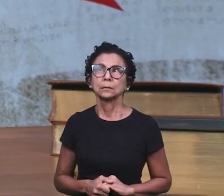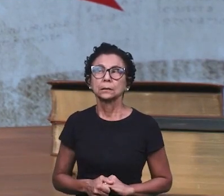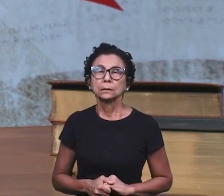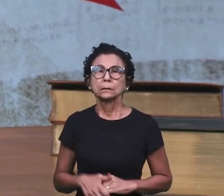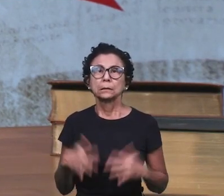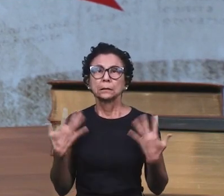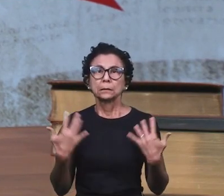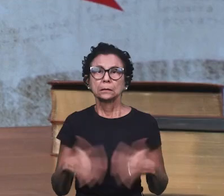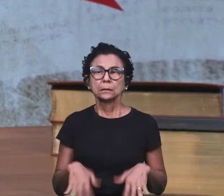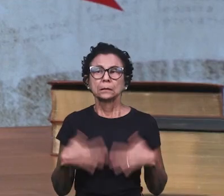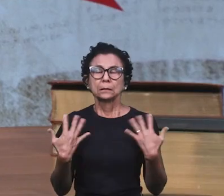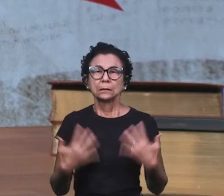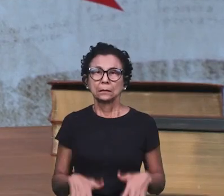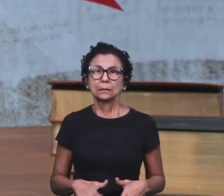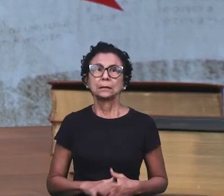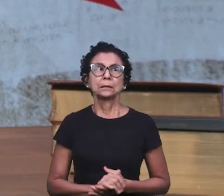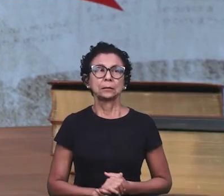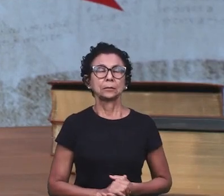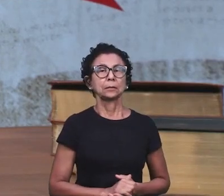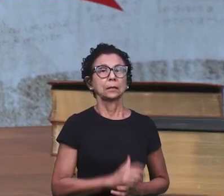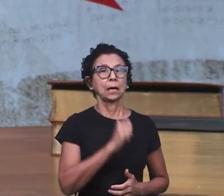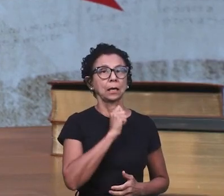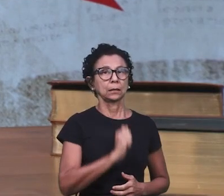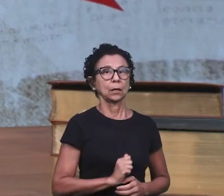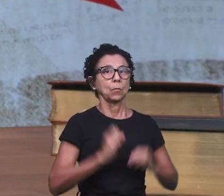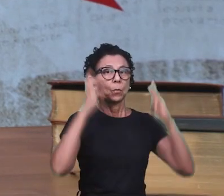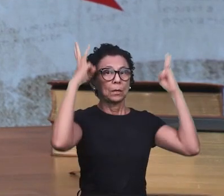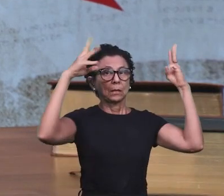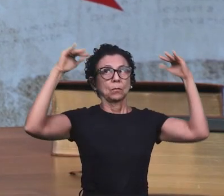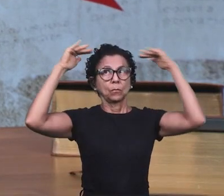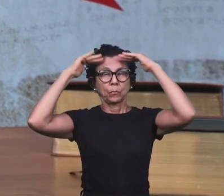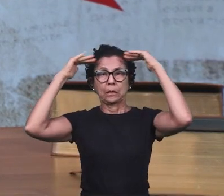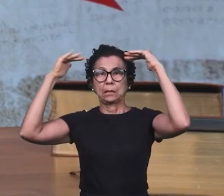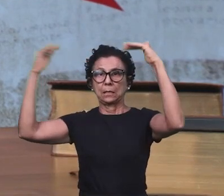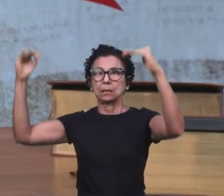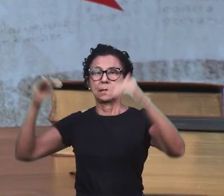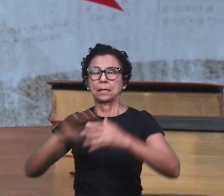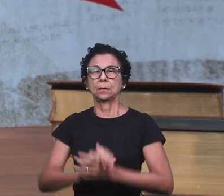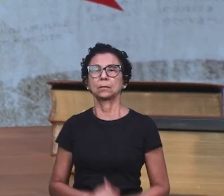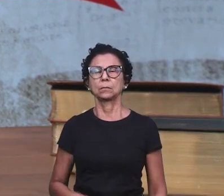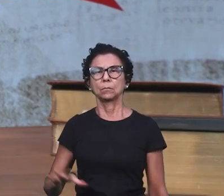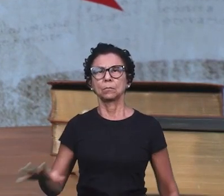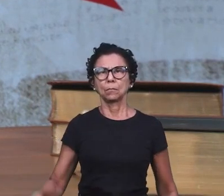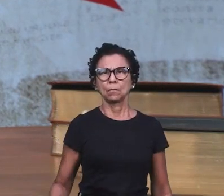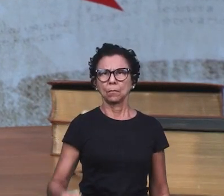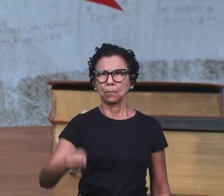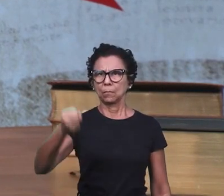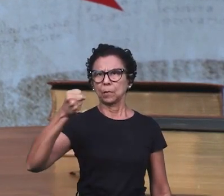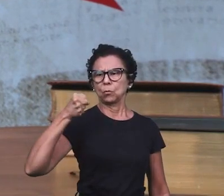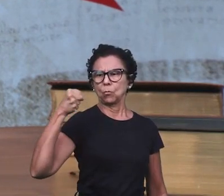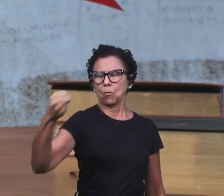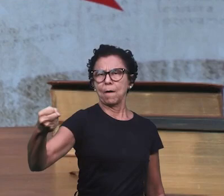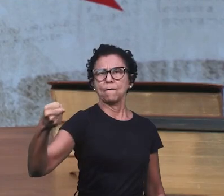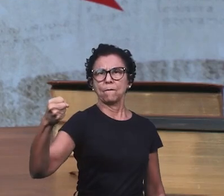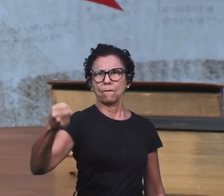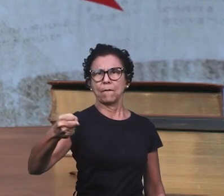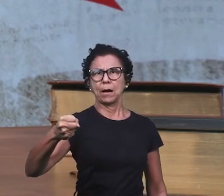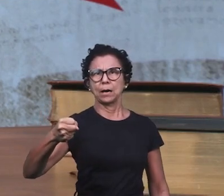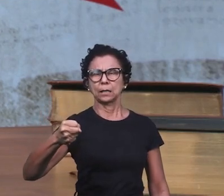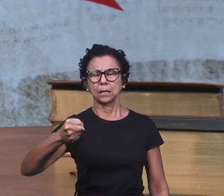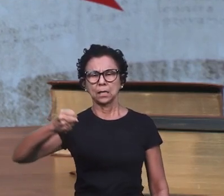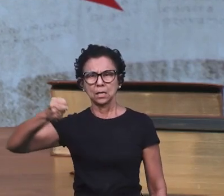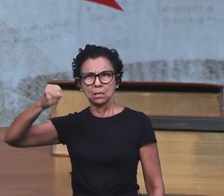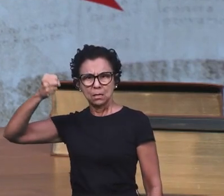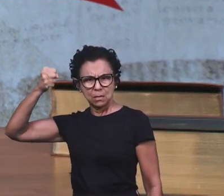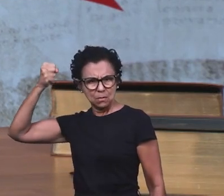fizeram assim como o Senhor tinha mandado. E levantou a vara e feriu as águas que estavam no rio diante